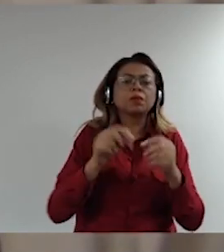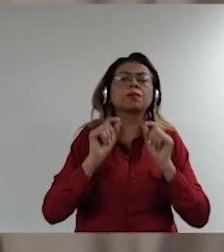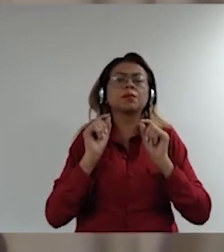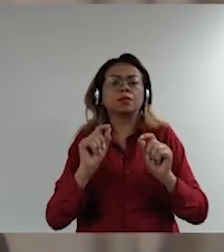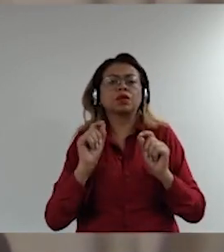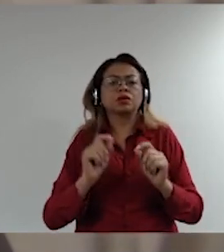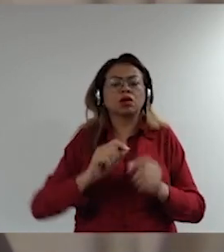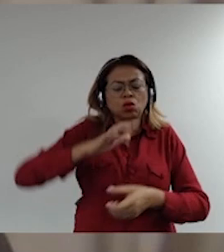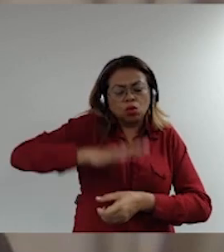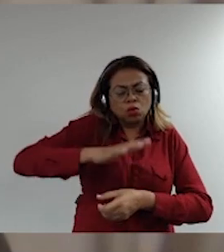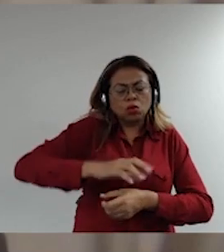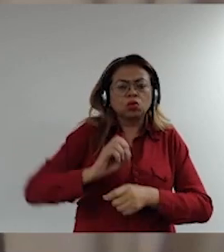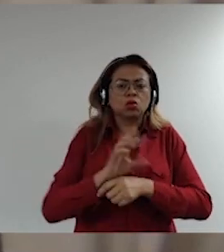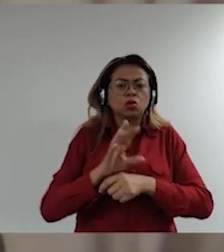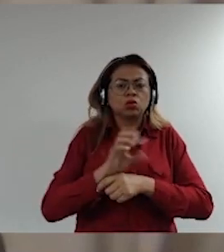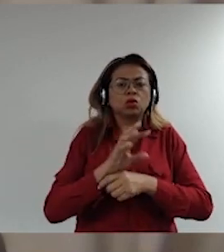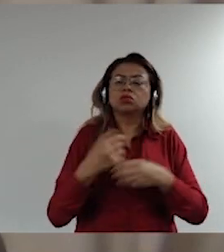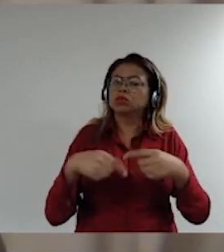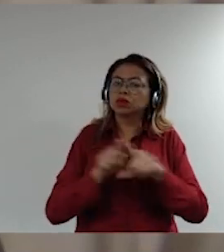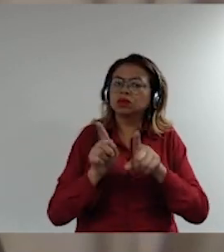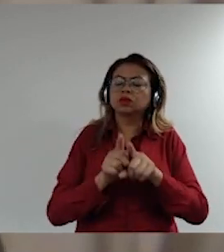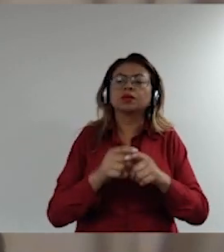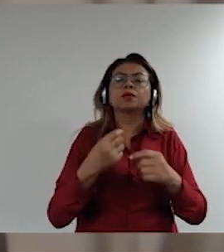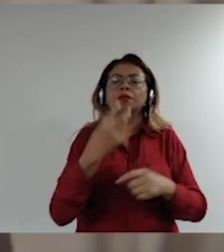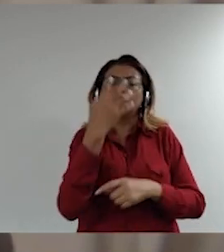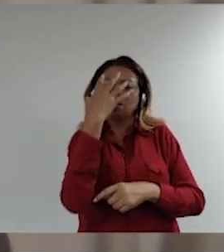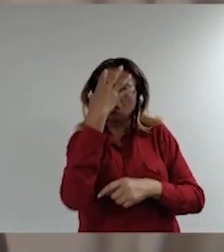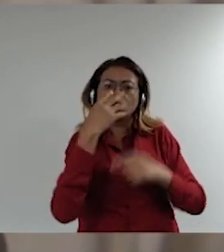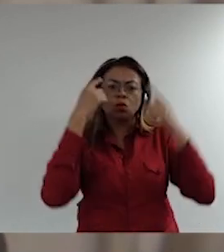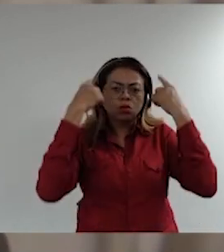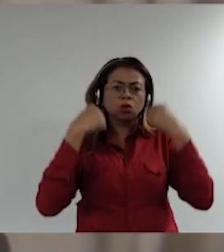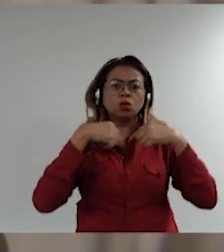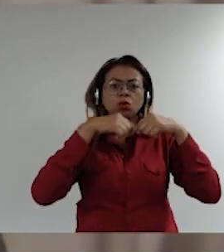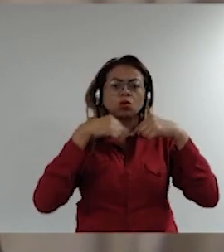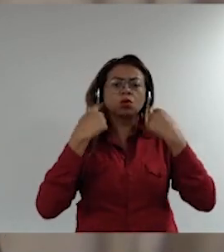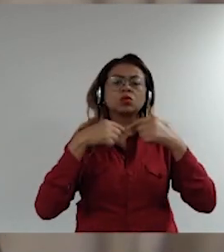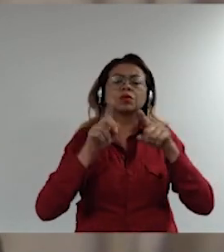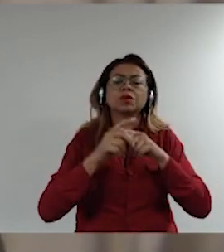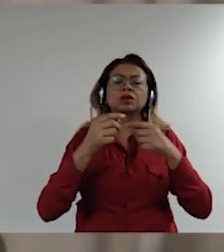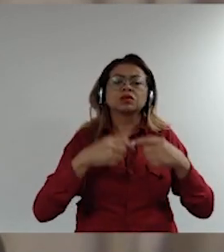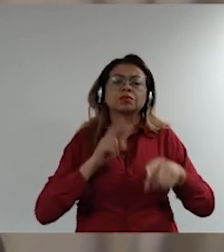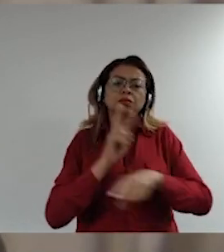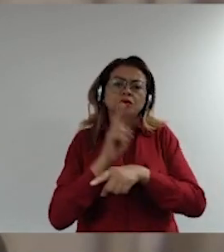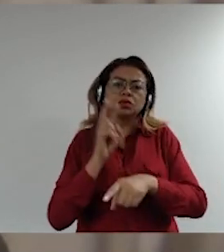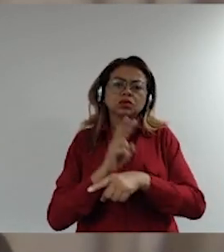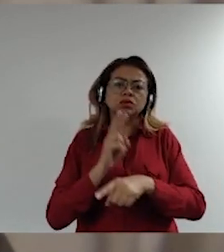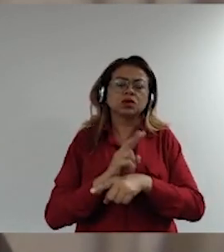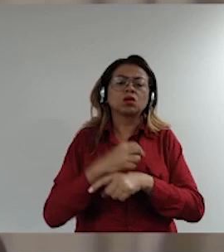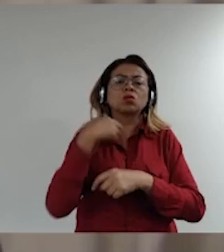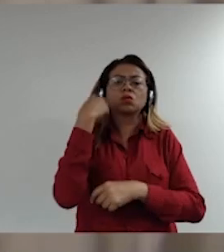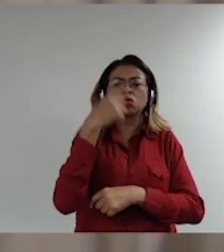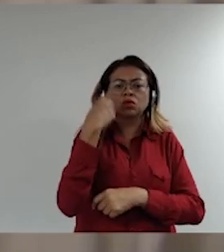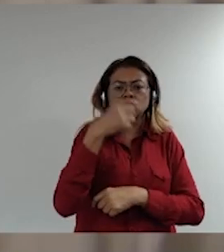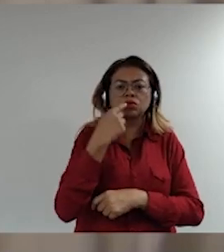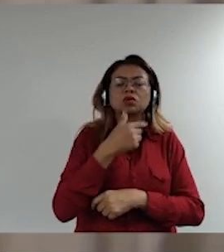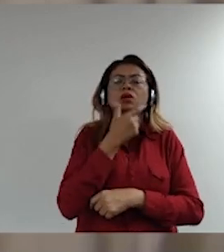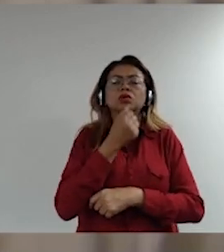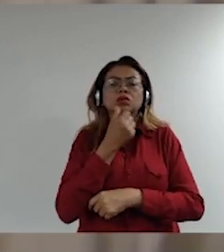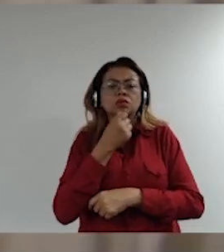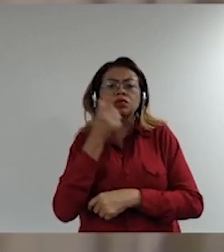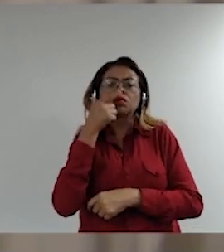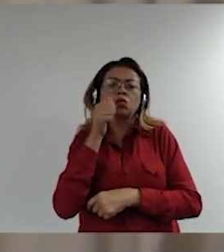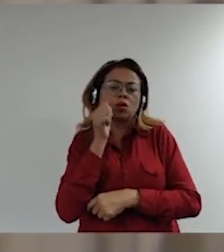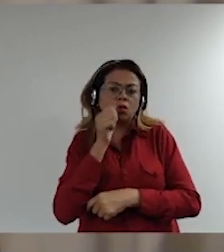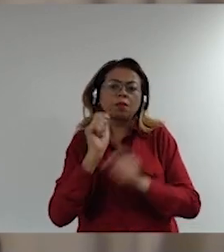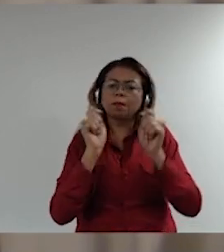que esses totens, com essa proteção, o advogado e a advogada brasileira possa voltar às suas atividades de forma